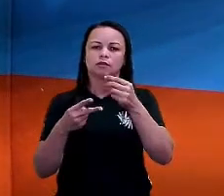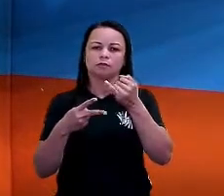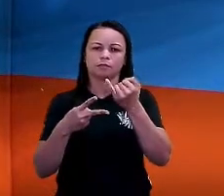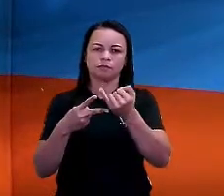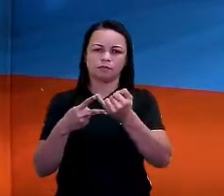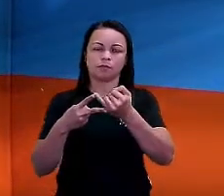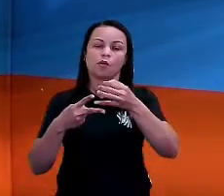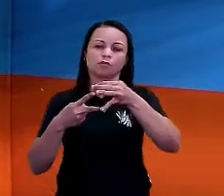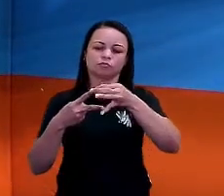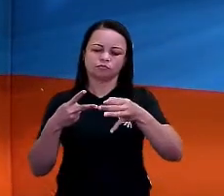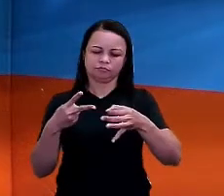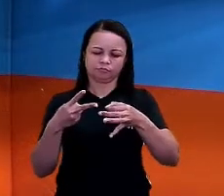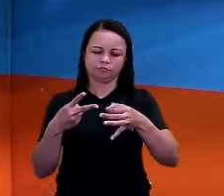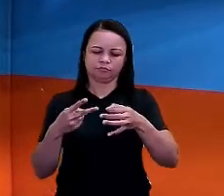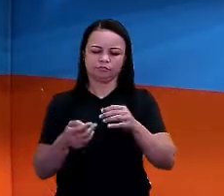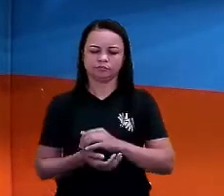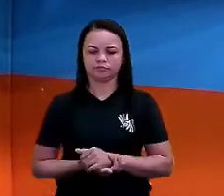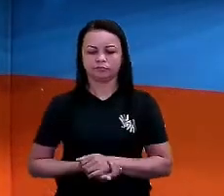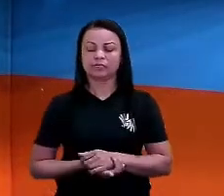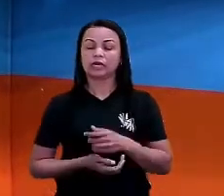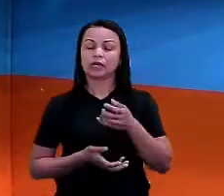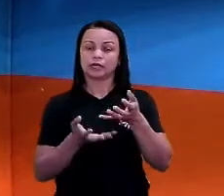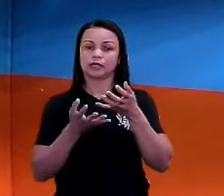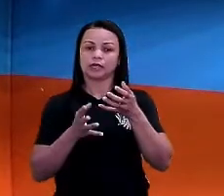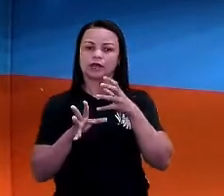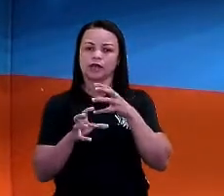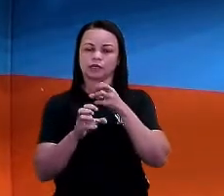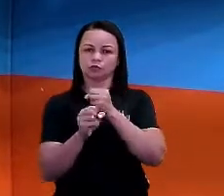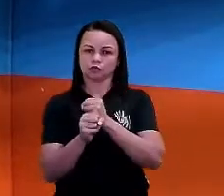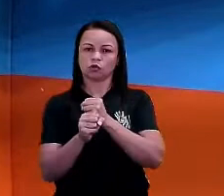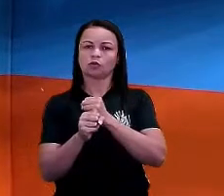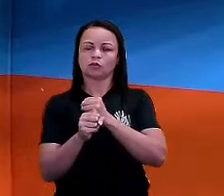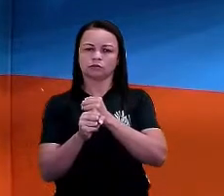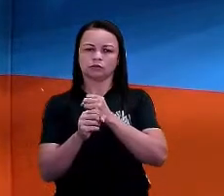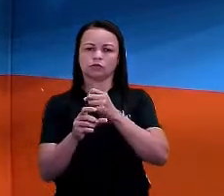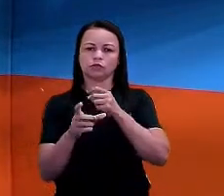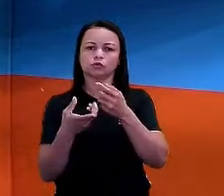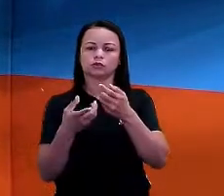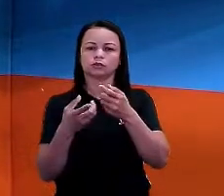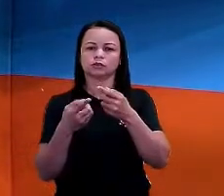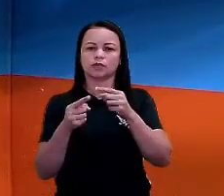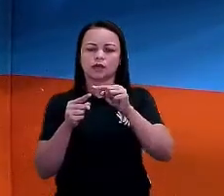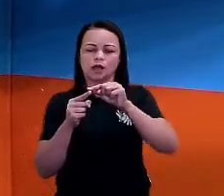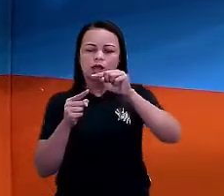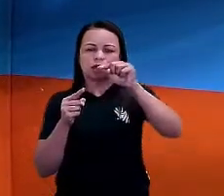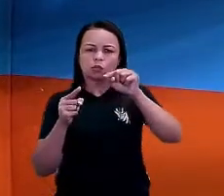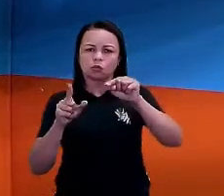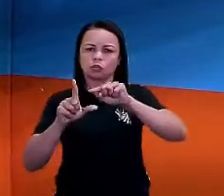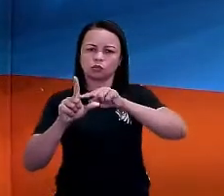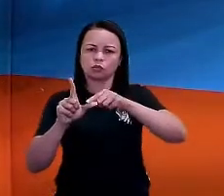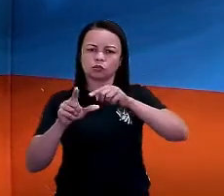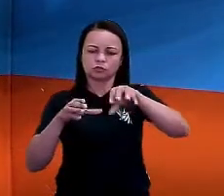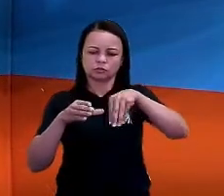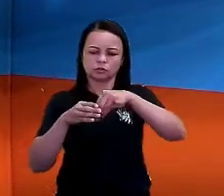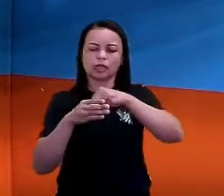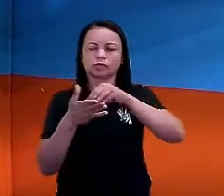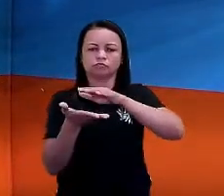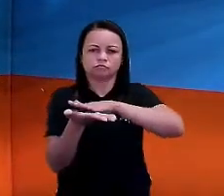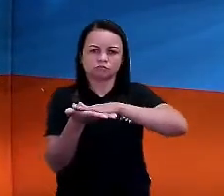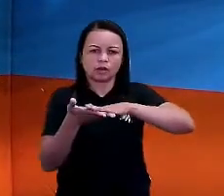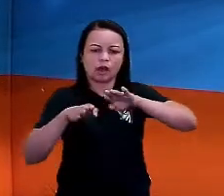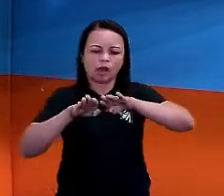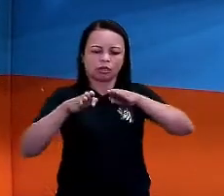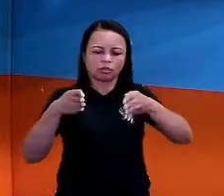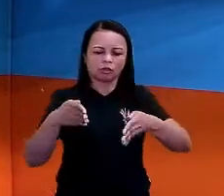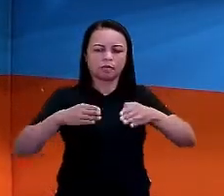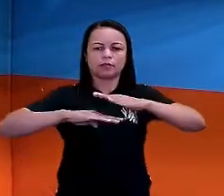fazer aqui? Não é isso que ele quer? Ele não quer a soma dos seus ângulos internos, né, do tampo da mesa, da parte superior da mesa. Então,